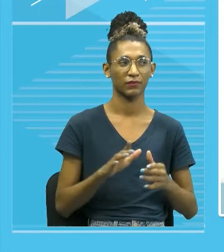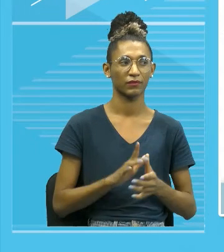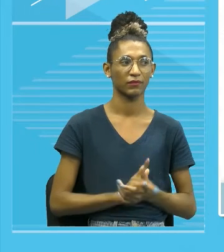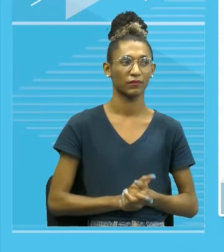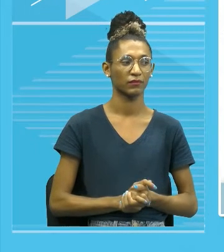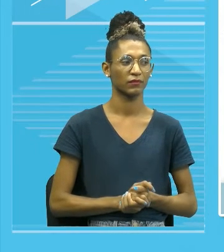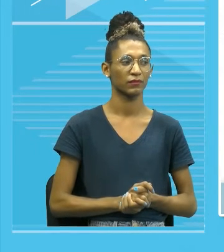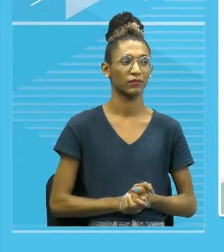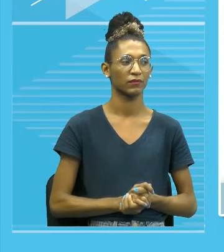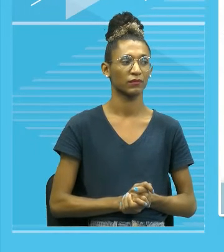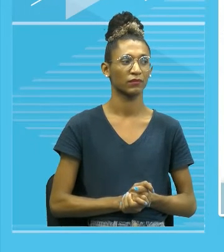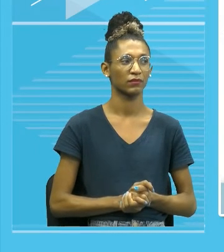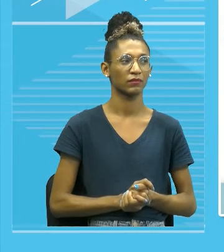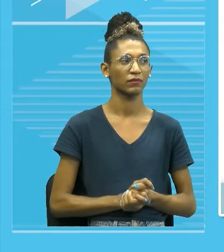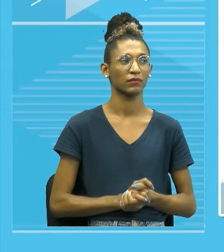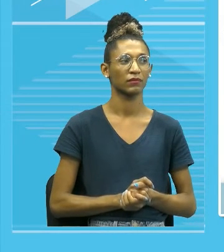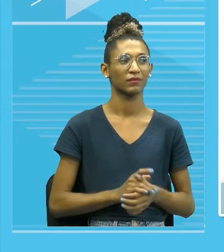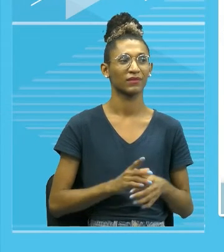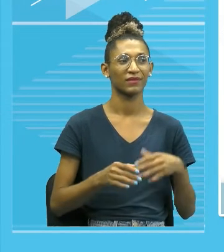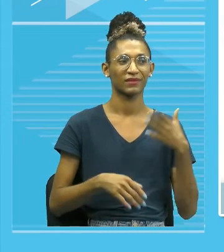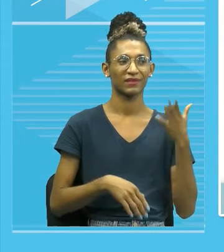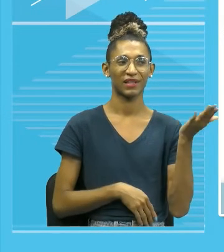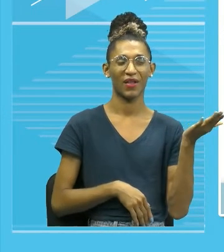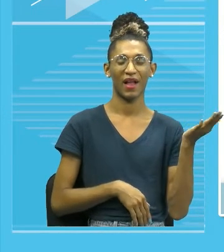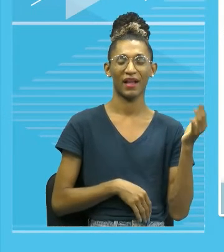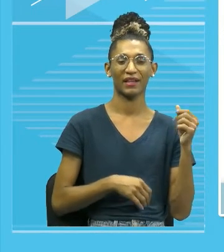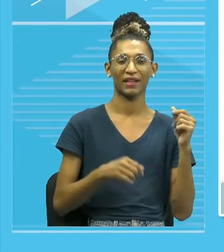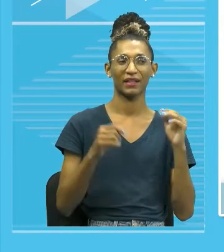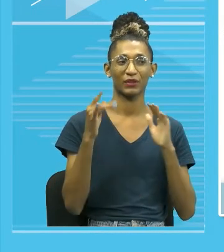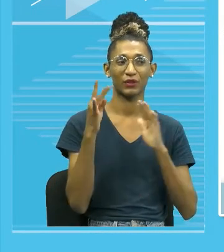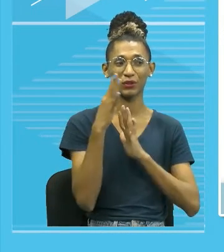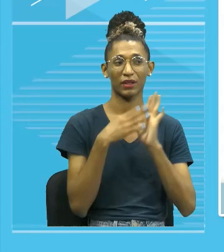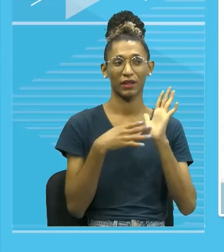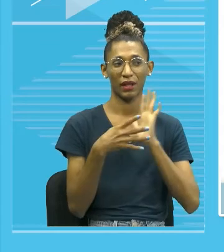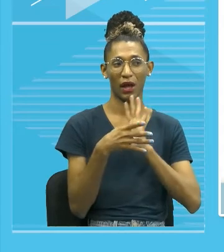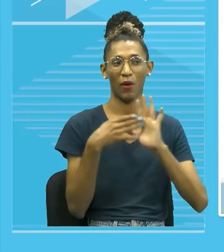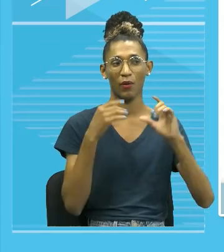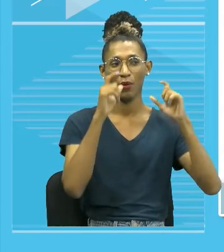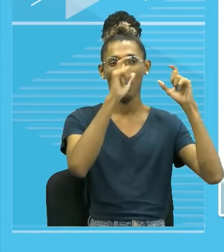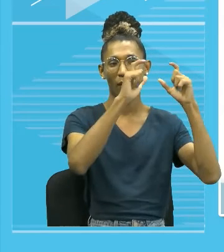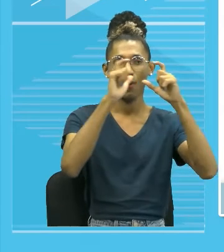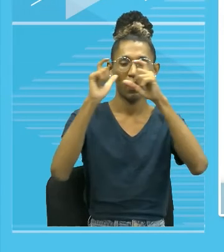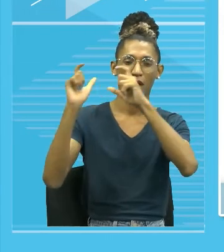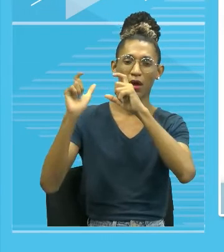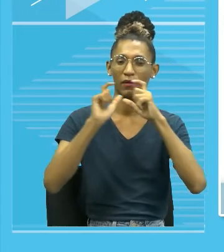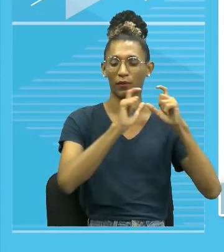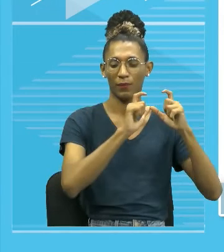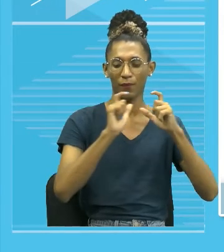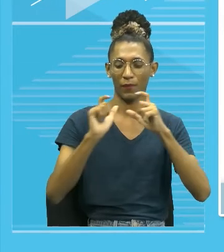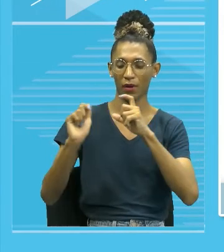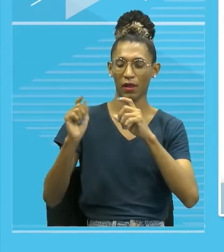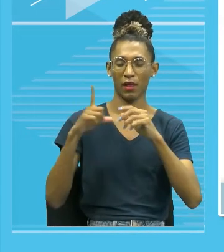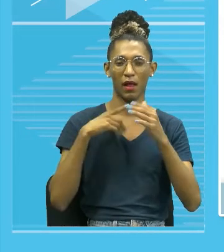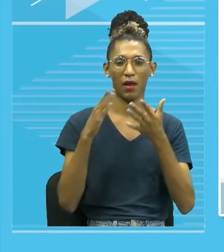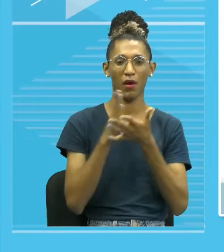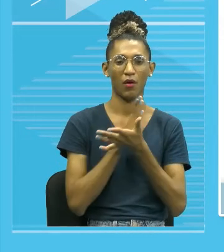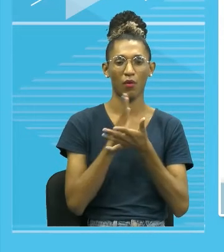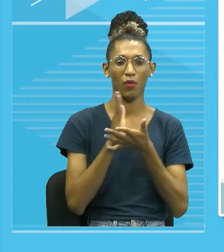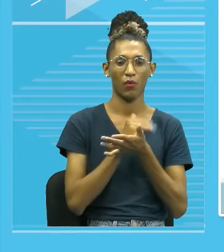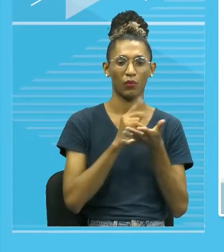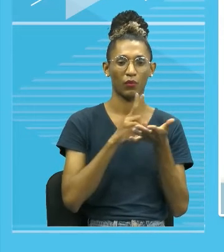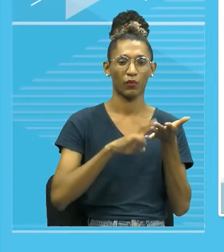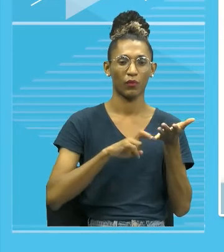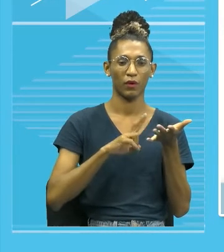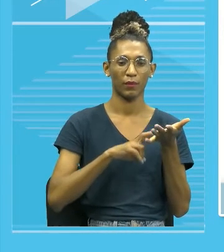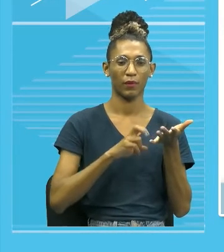ok Aqui aqui eu tenho um vocabulário voltado vocabulário